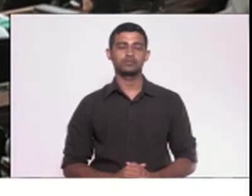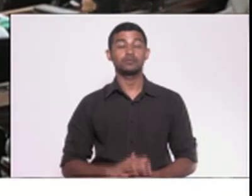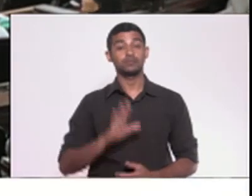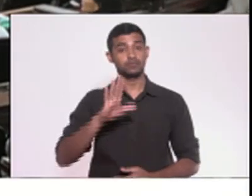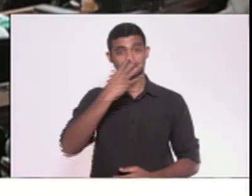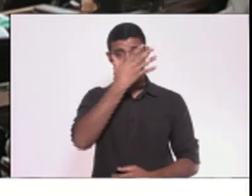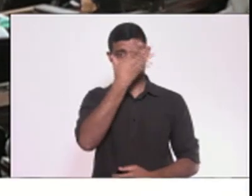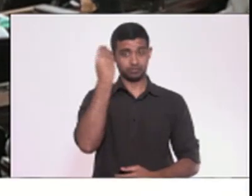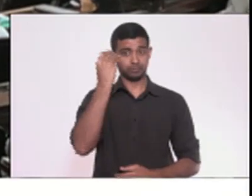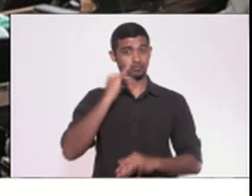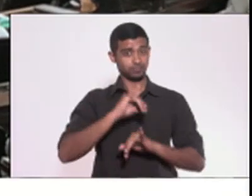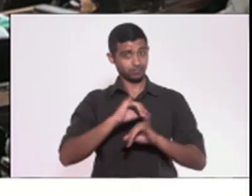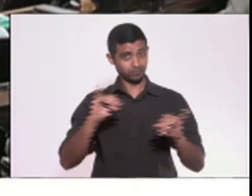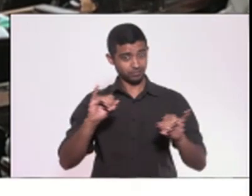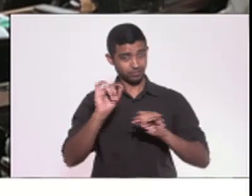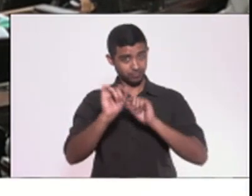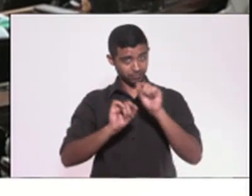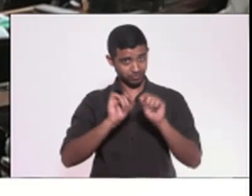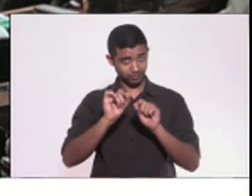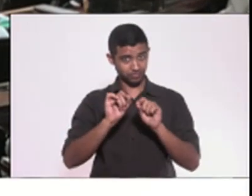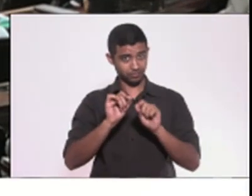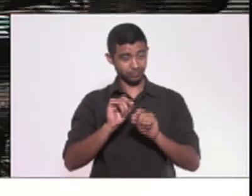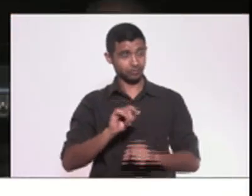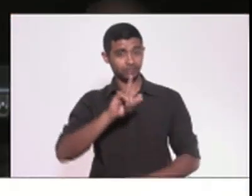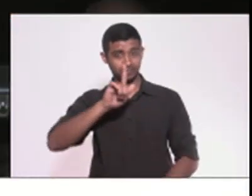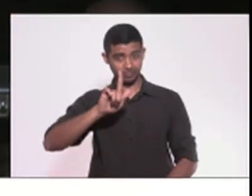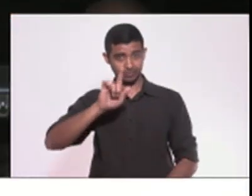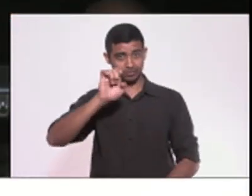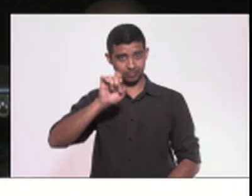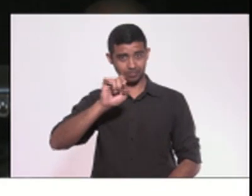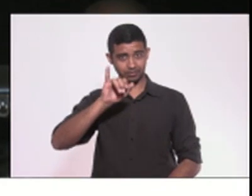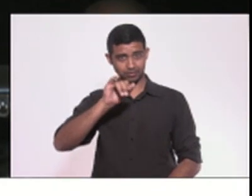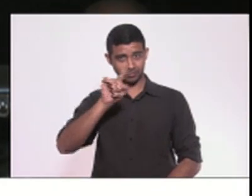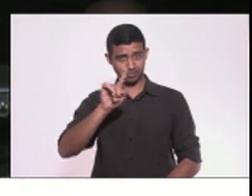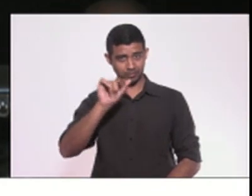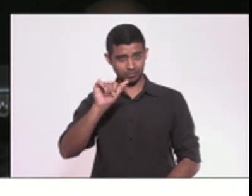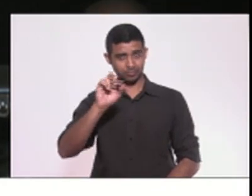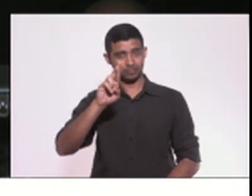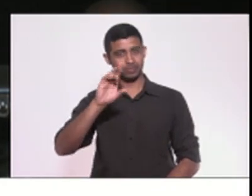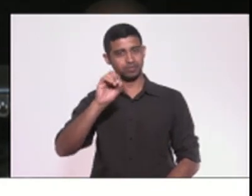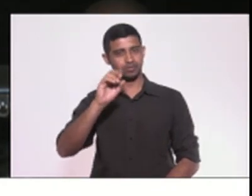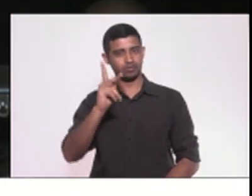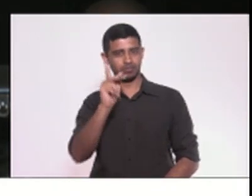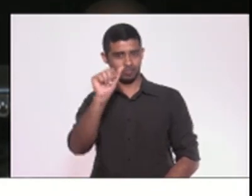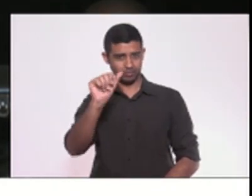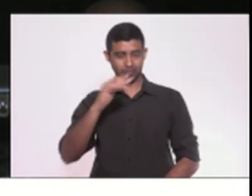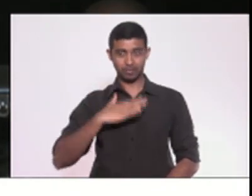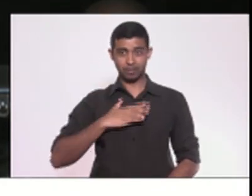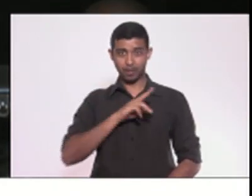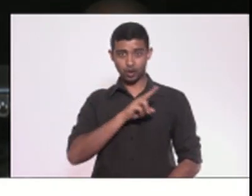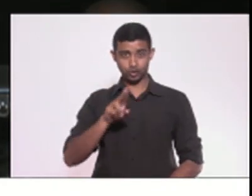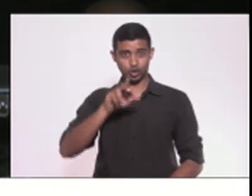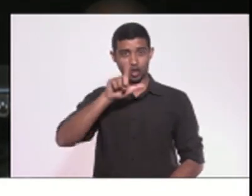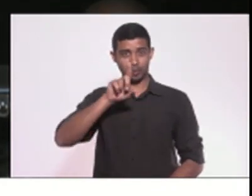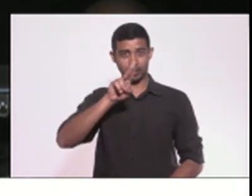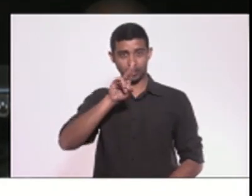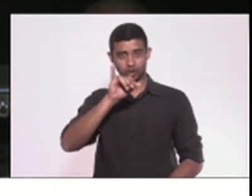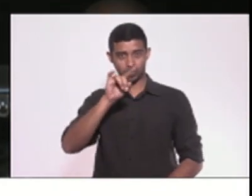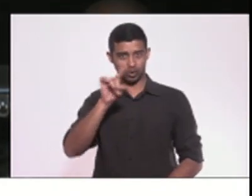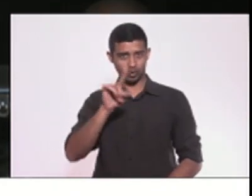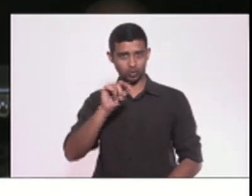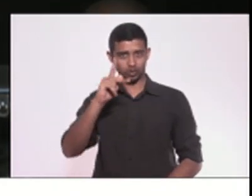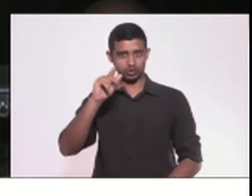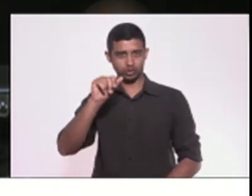Eu esqueci de dizer que é Geisa Rocha, e o meu nome é Luiz Paulo Correia